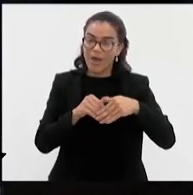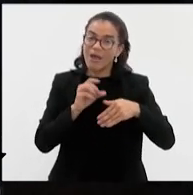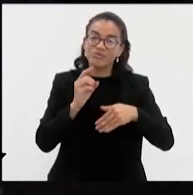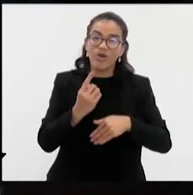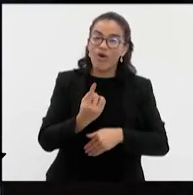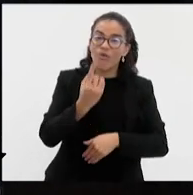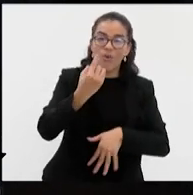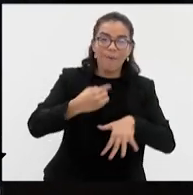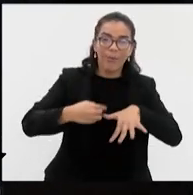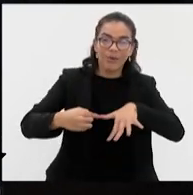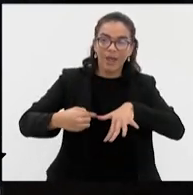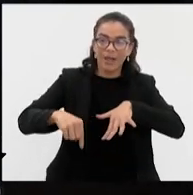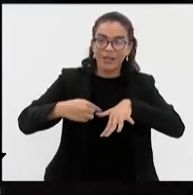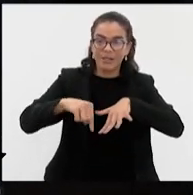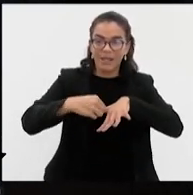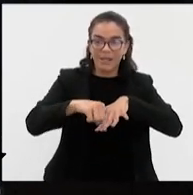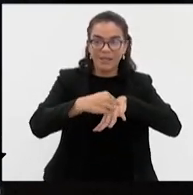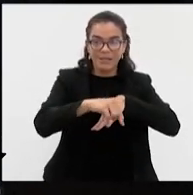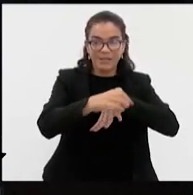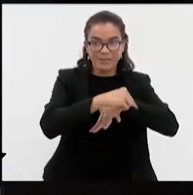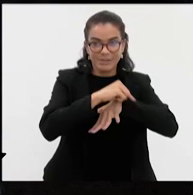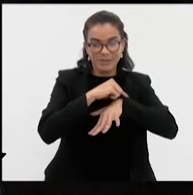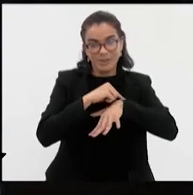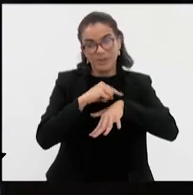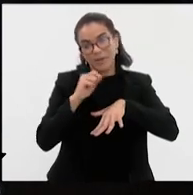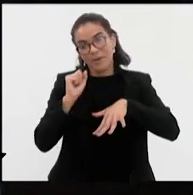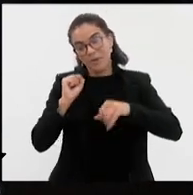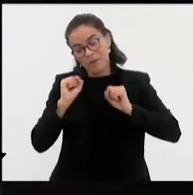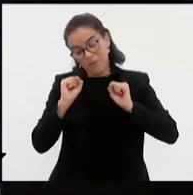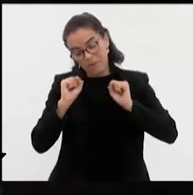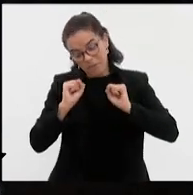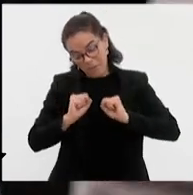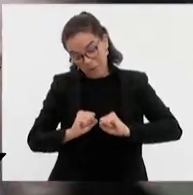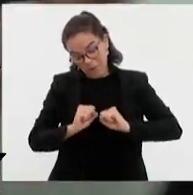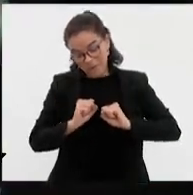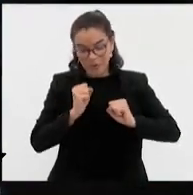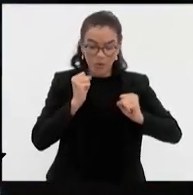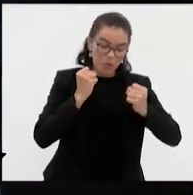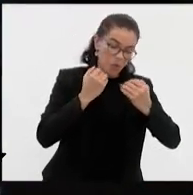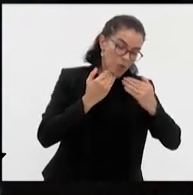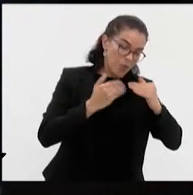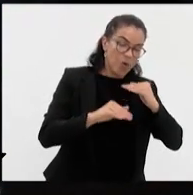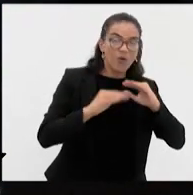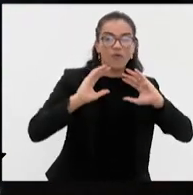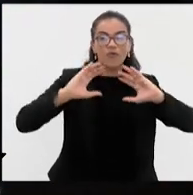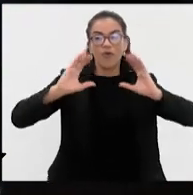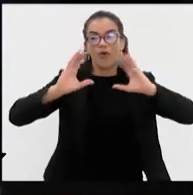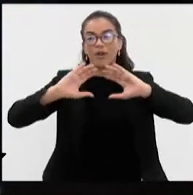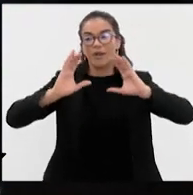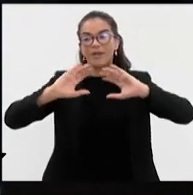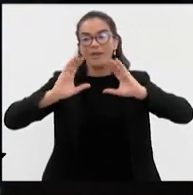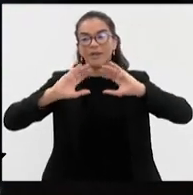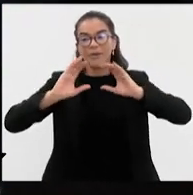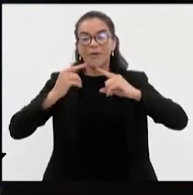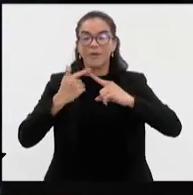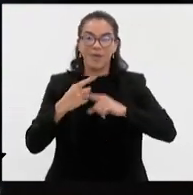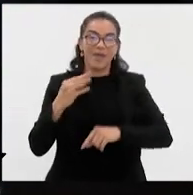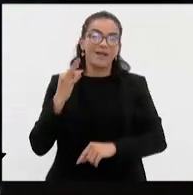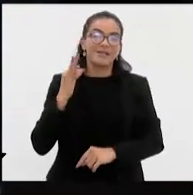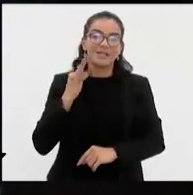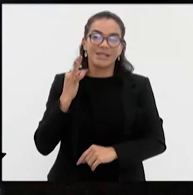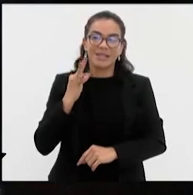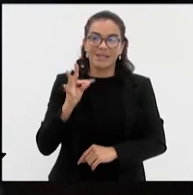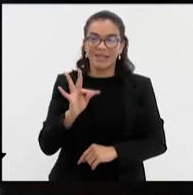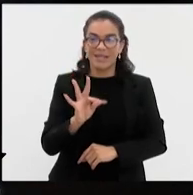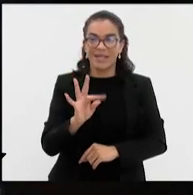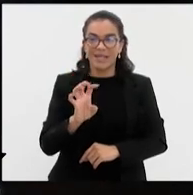esporte. Eu posso não concordar com o senhor, e não concordo, no vôlei, porque a testosterona, e